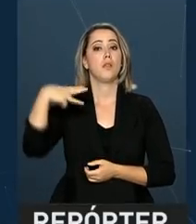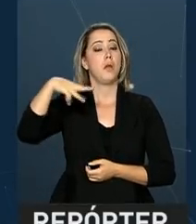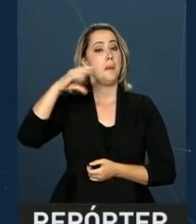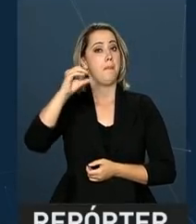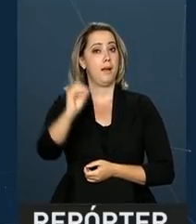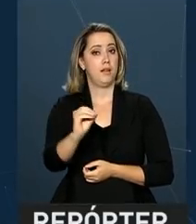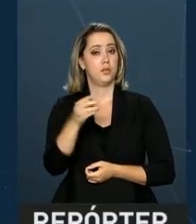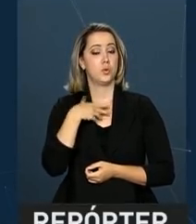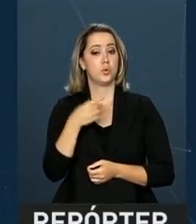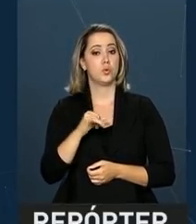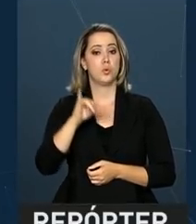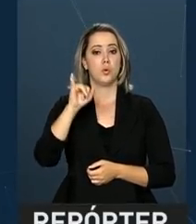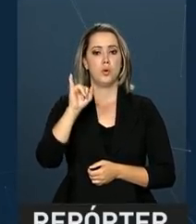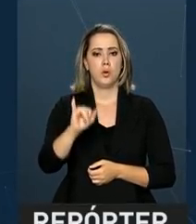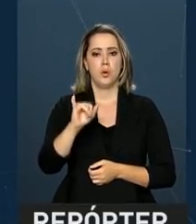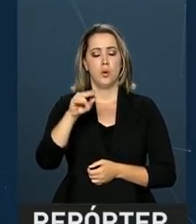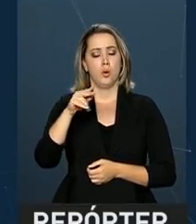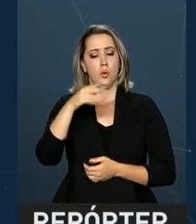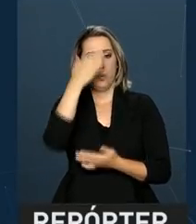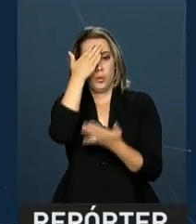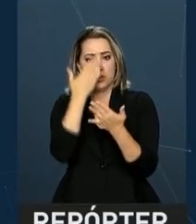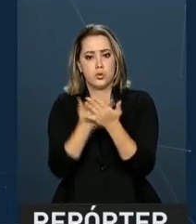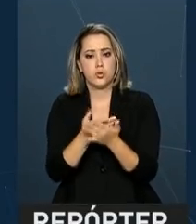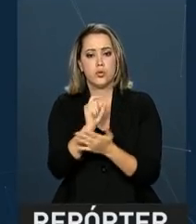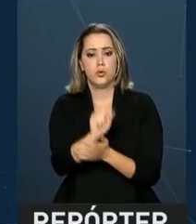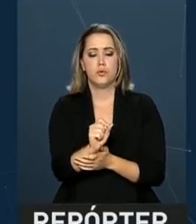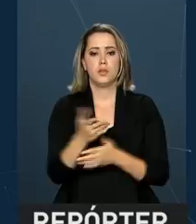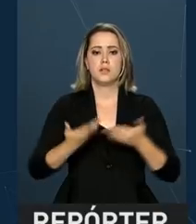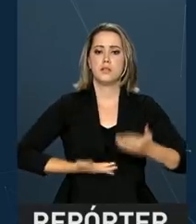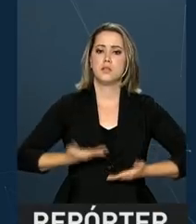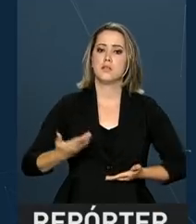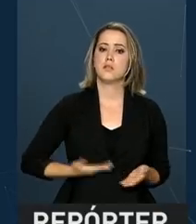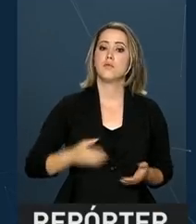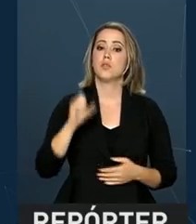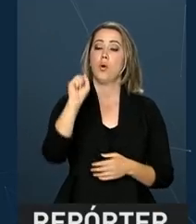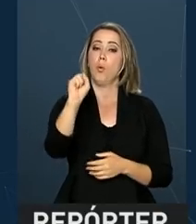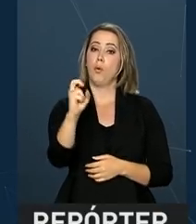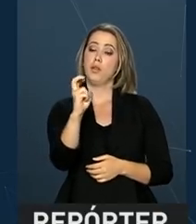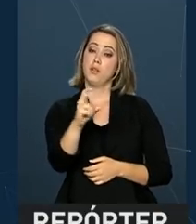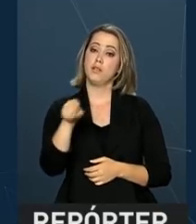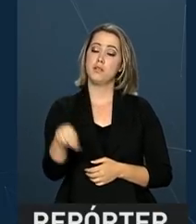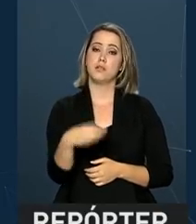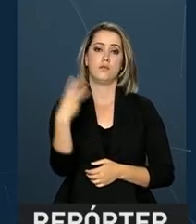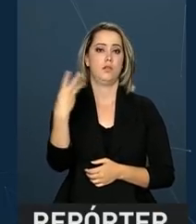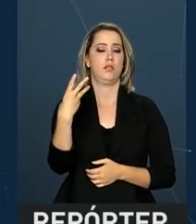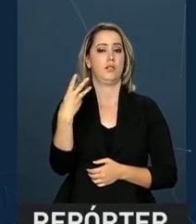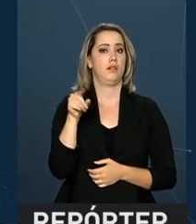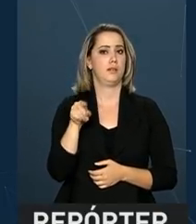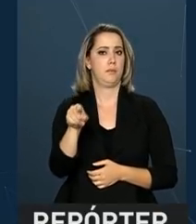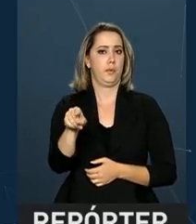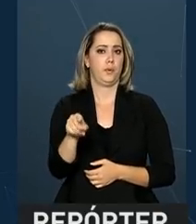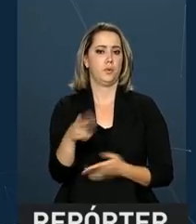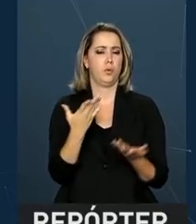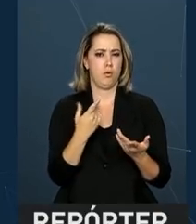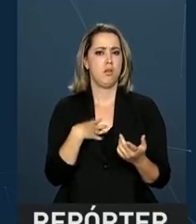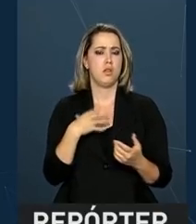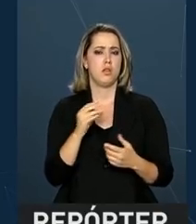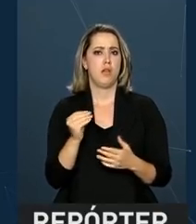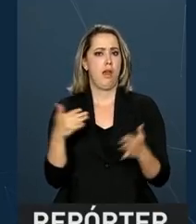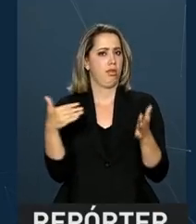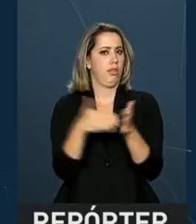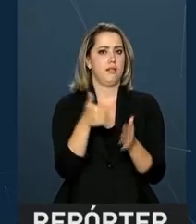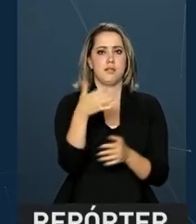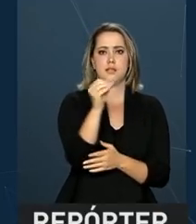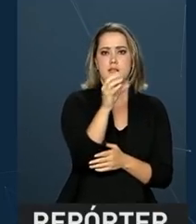ano, o índice de confiança do setor de serviços chegou a 85,3 pontos, numa escala que vai até